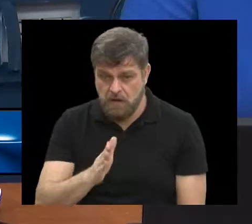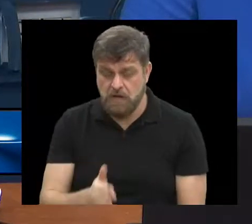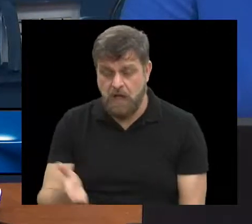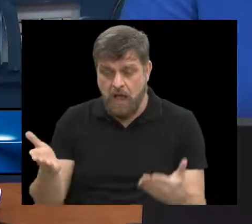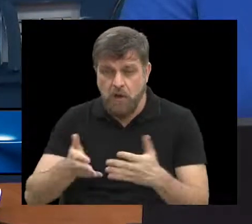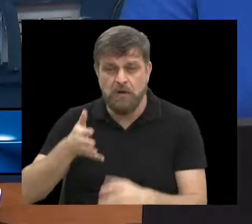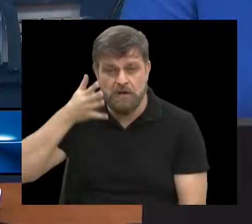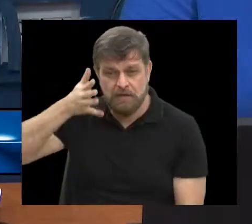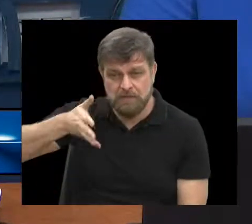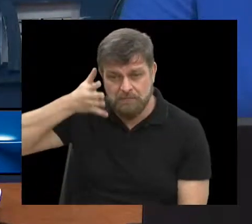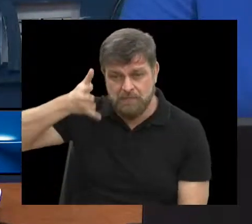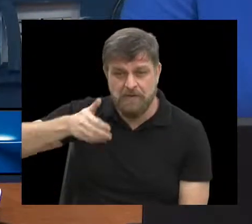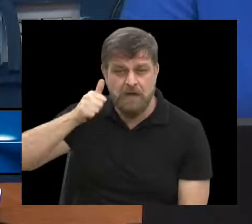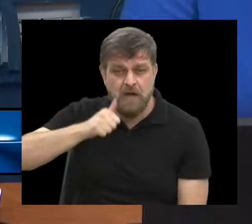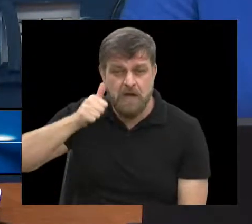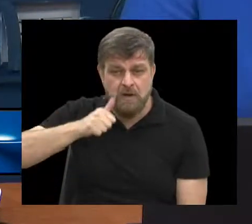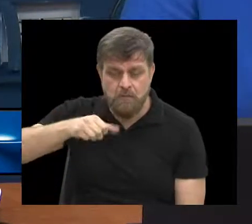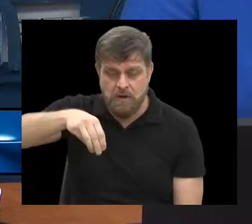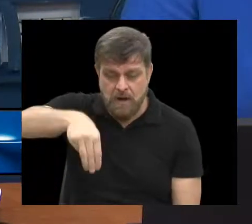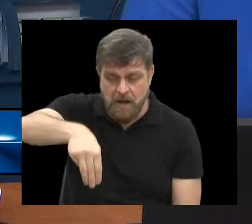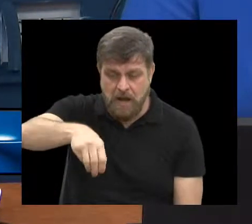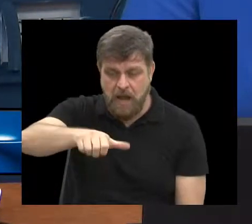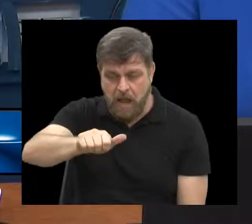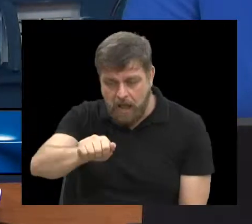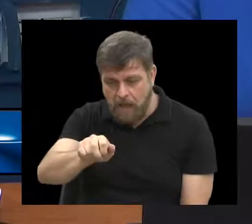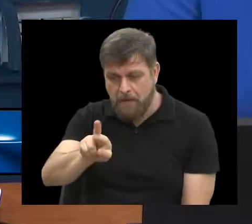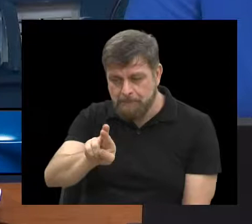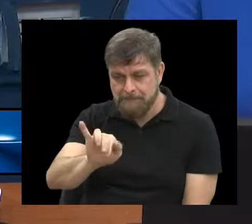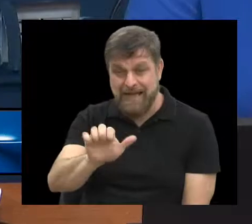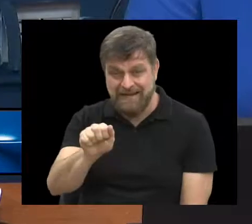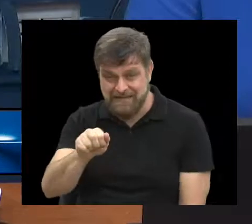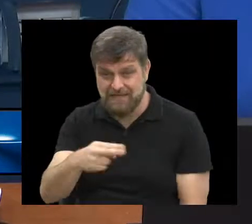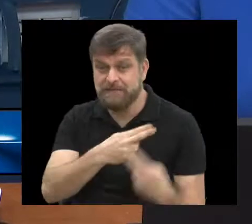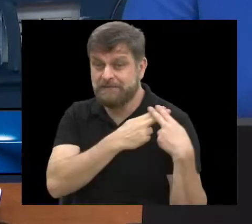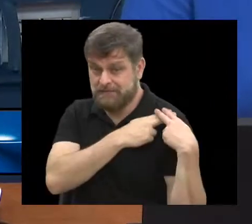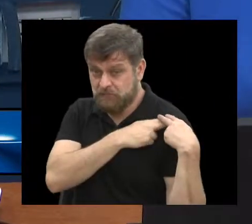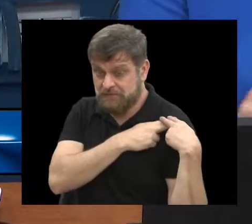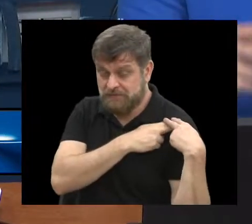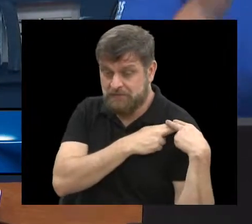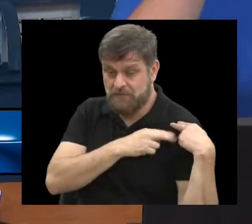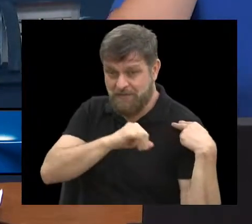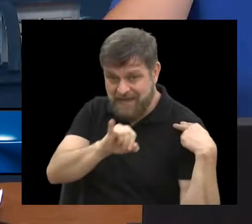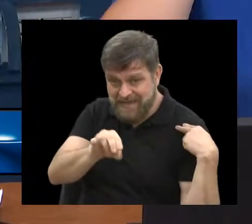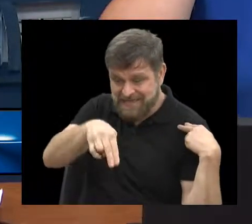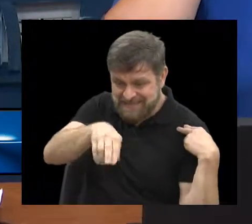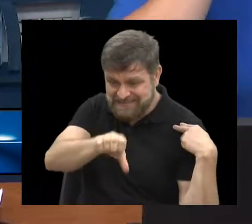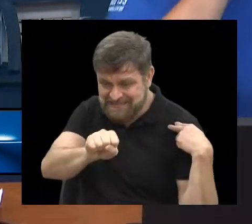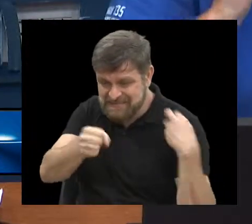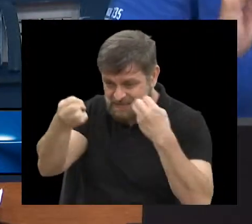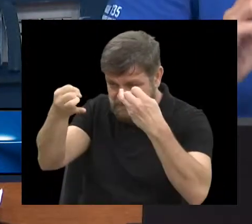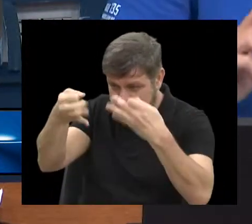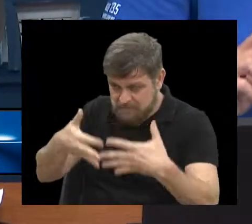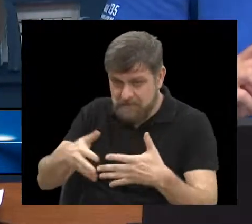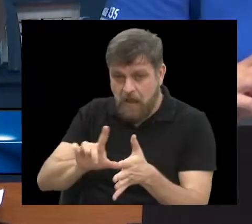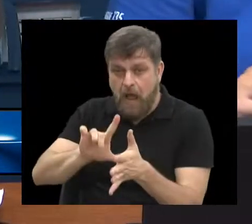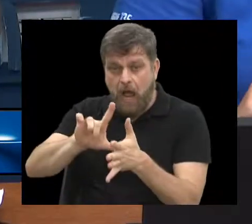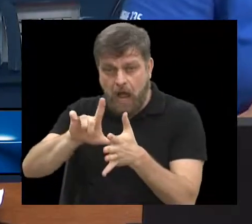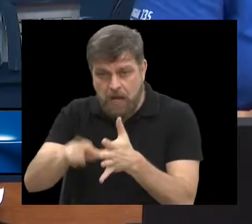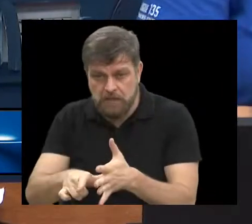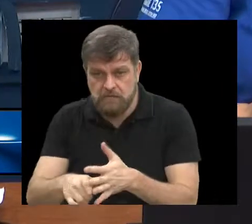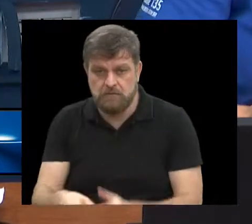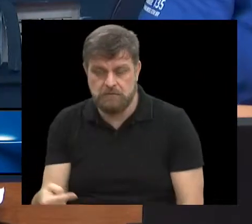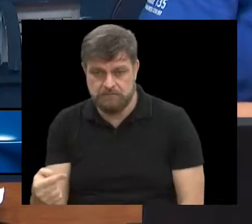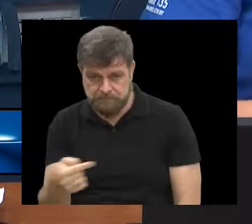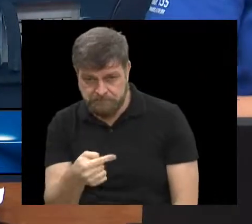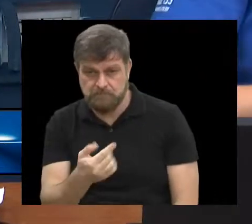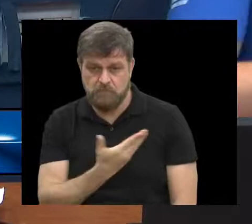palavra aí a Mariana, para que ela possa nos falar, nos explicar E assim que ela terminar, depois eu vou passar a palavra ao